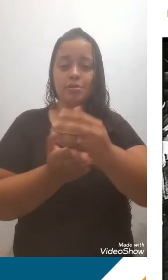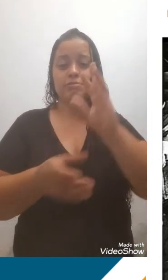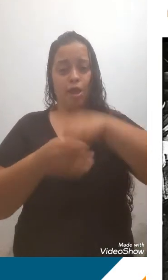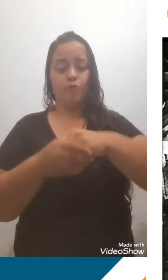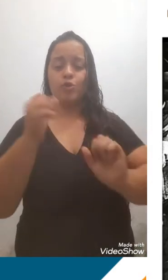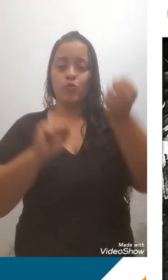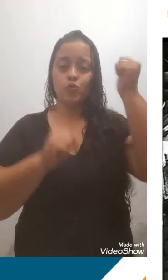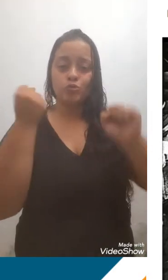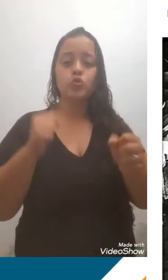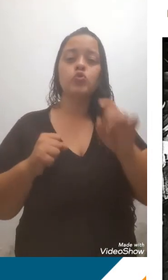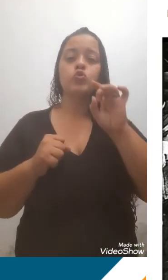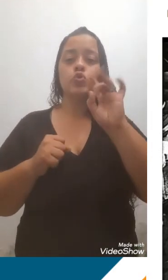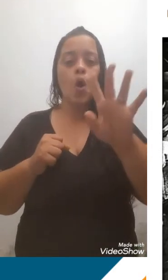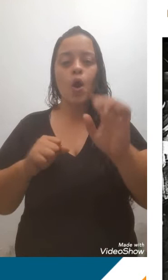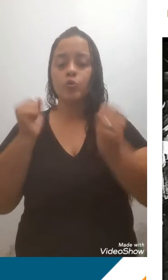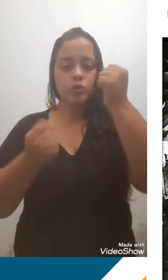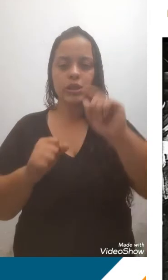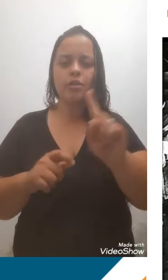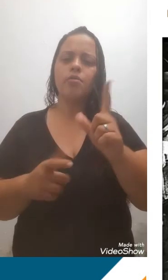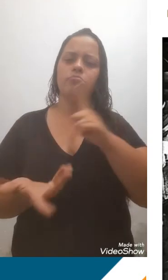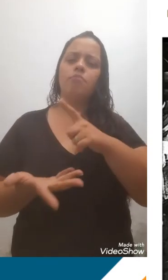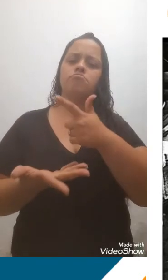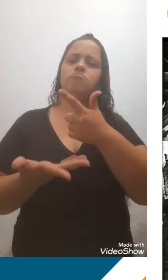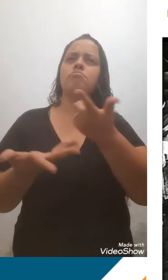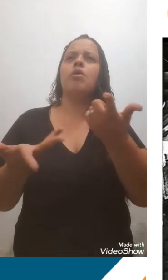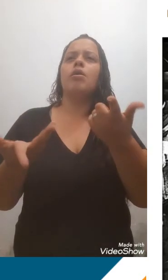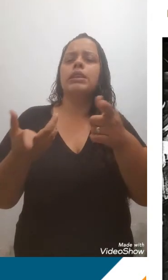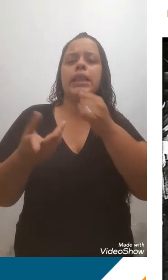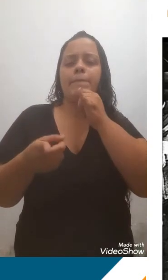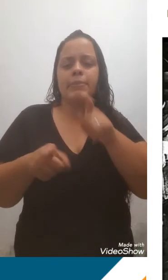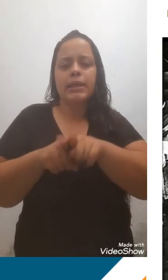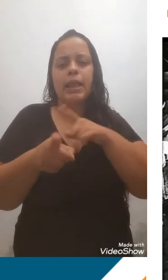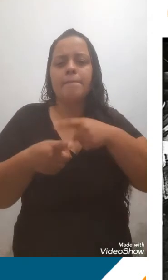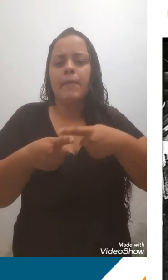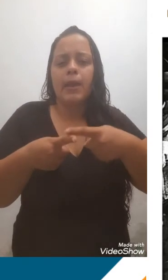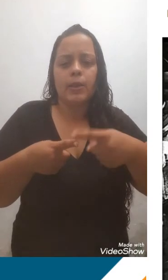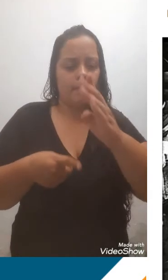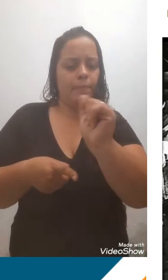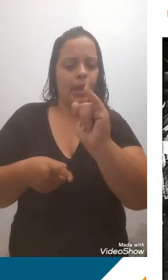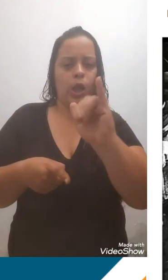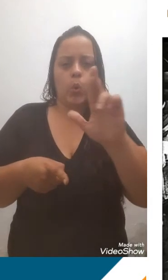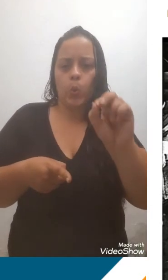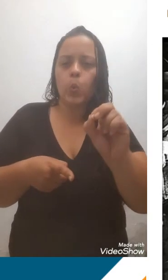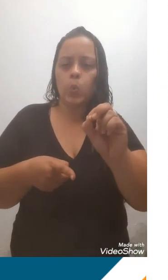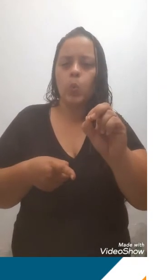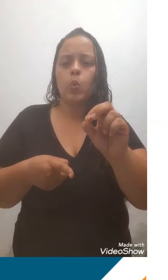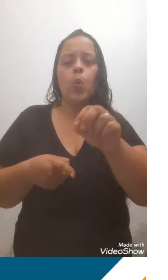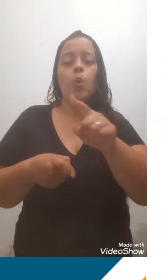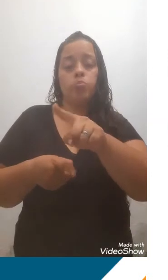da indústria. E não só dentro da indústria, pessoal. Os bairros operários também tiveram uma função